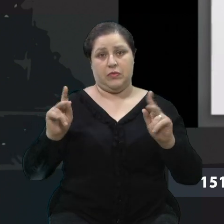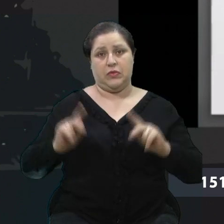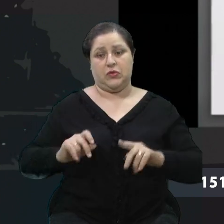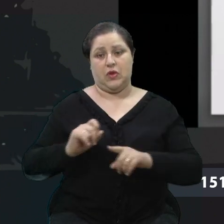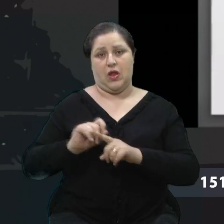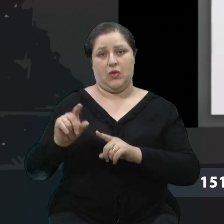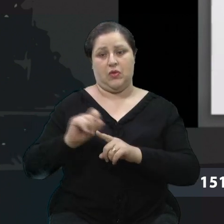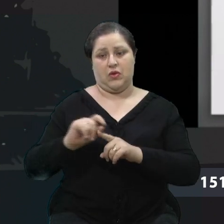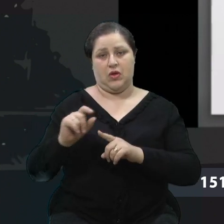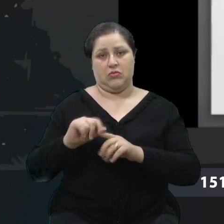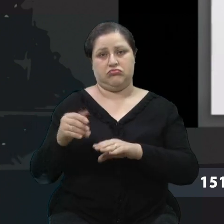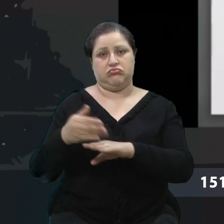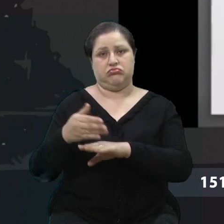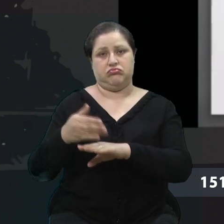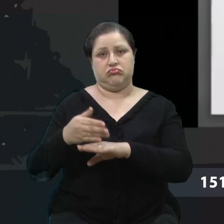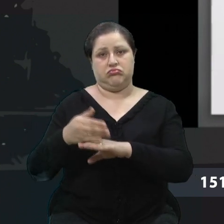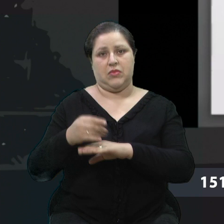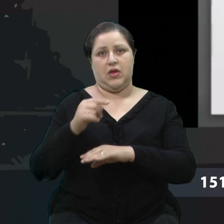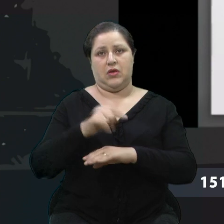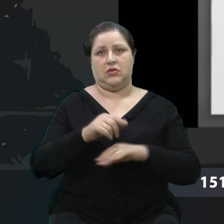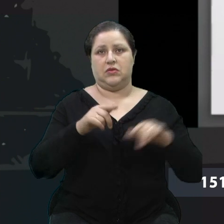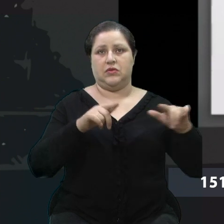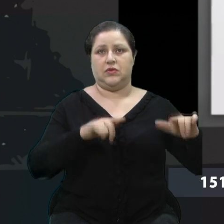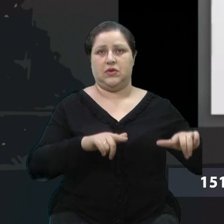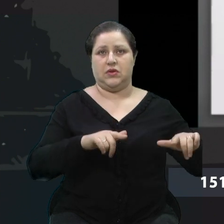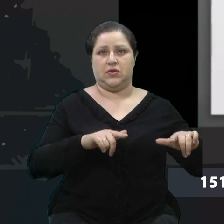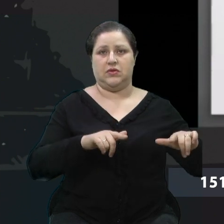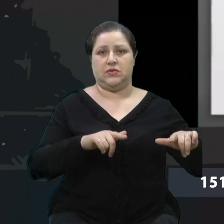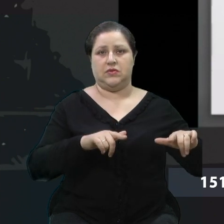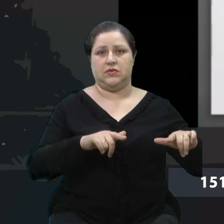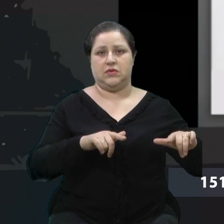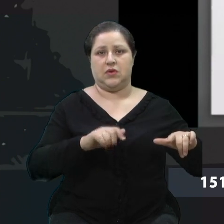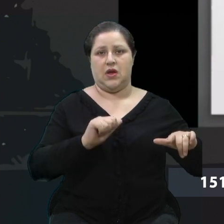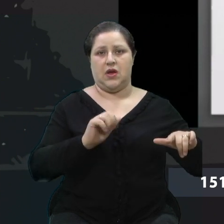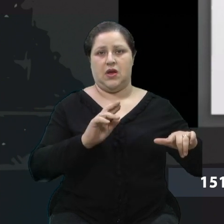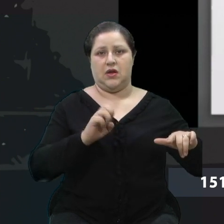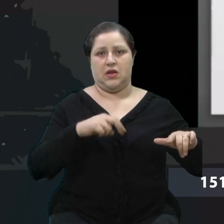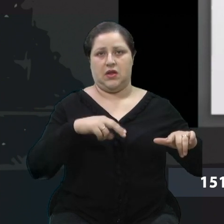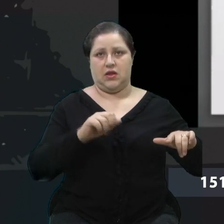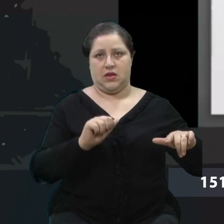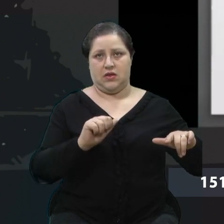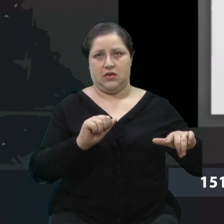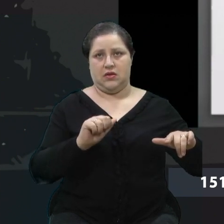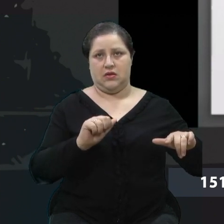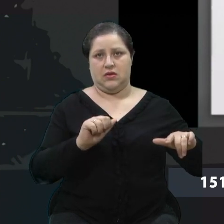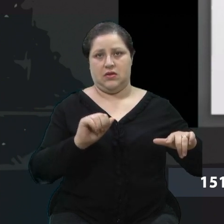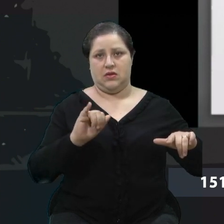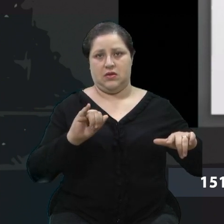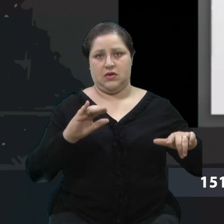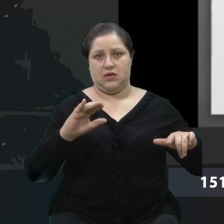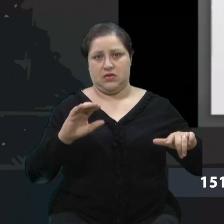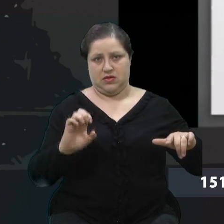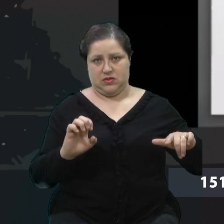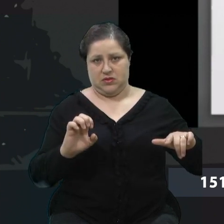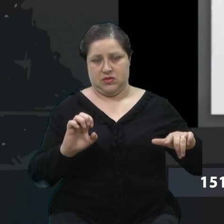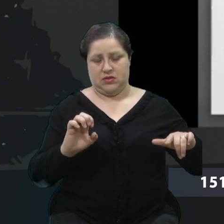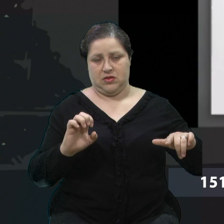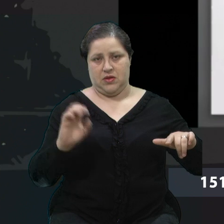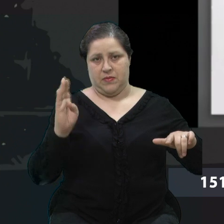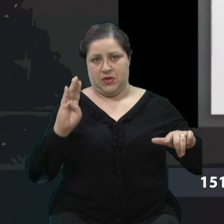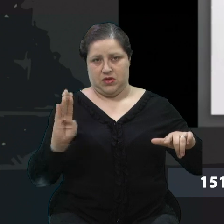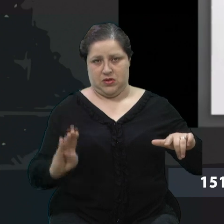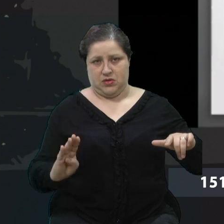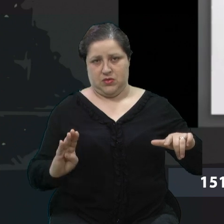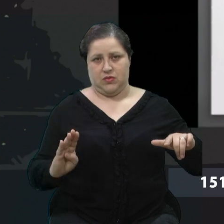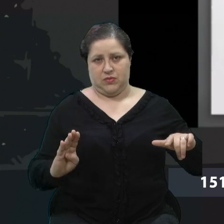Ice Brasil, ela vem desenvolvendo diversas atividades. Depois eu vou